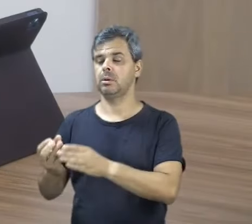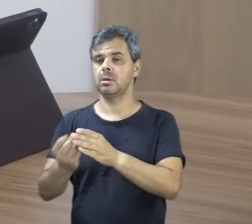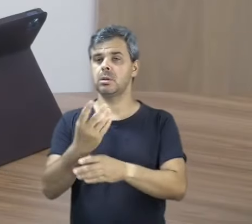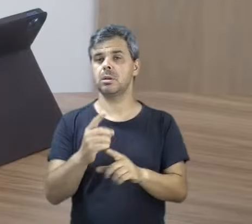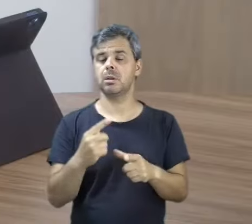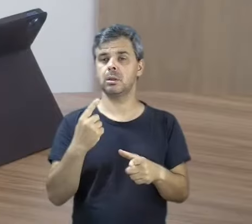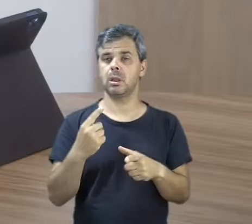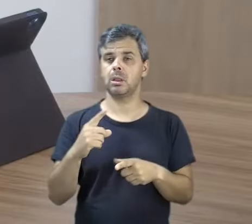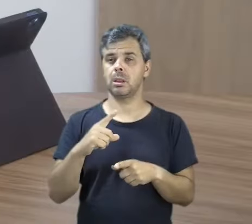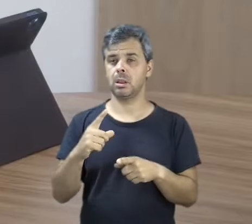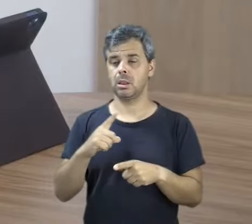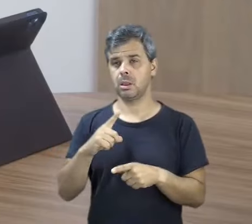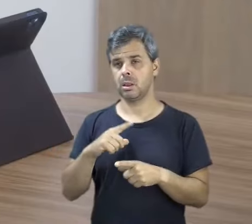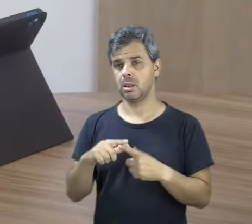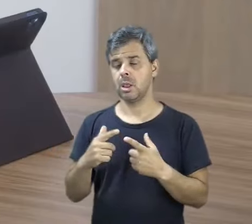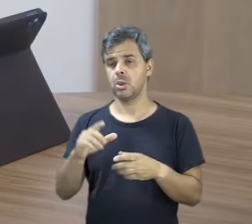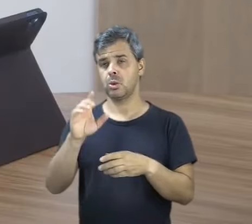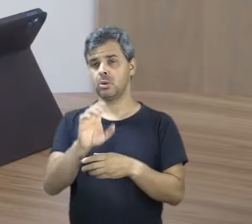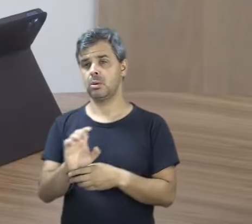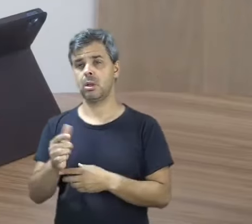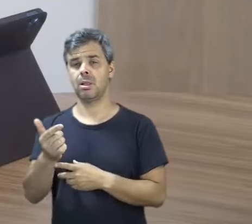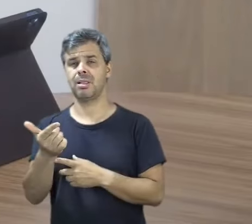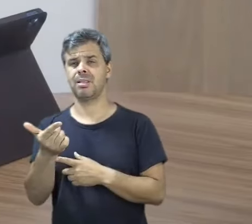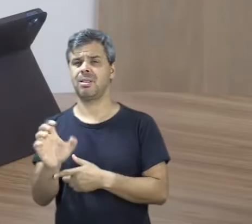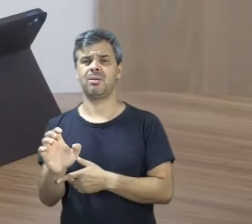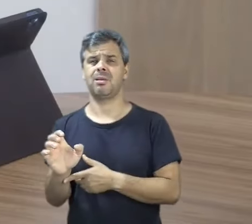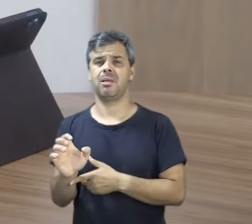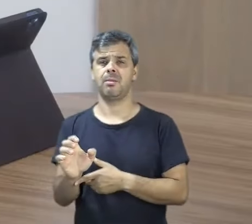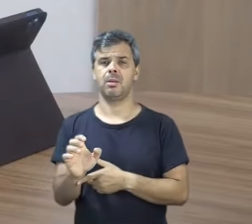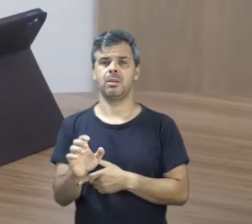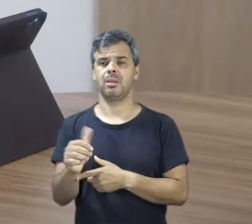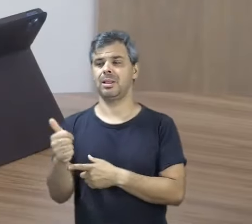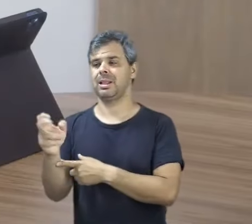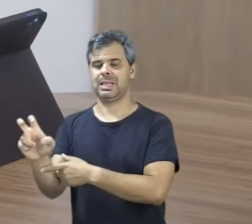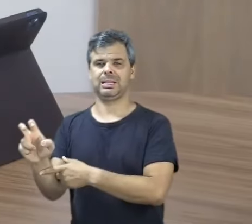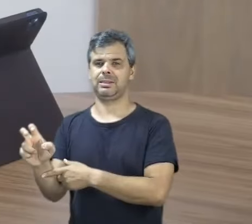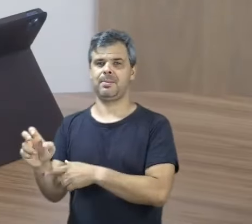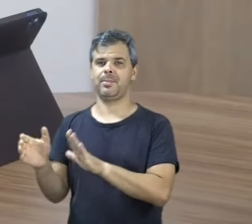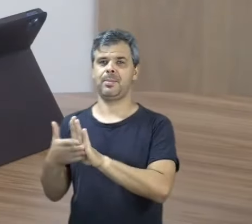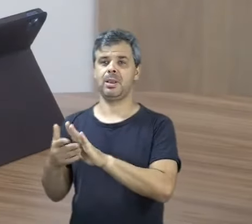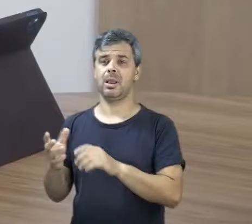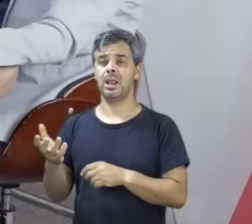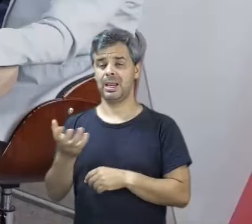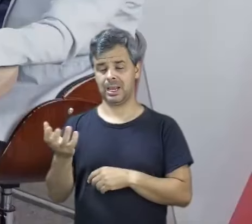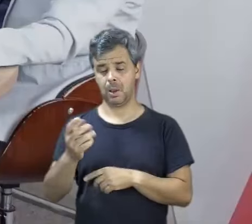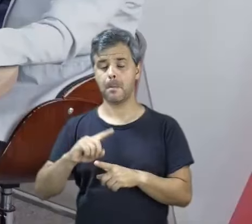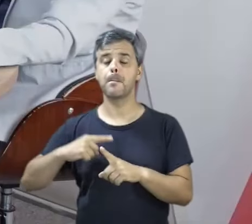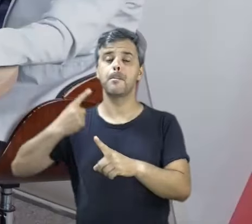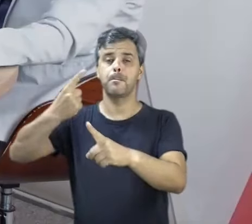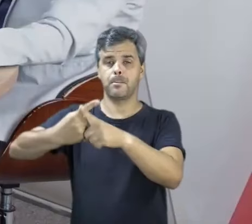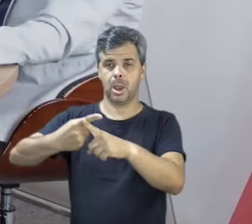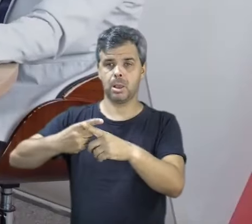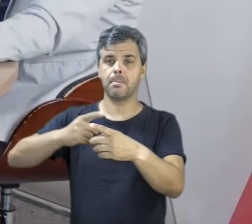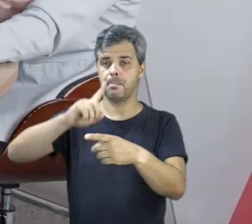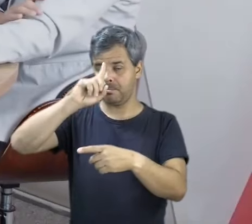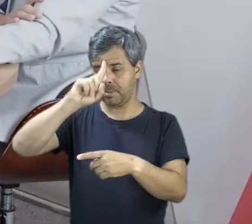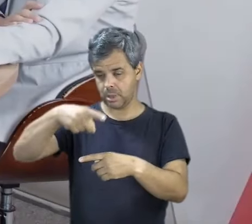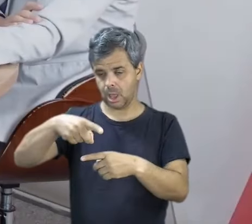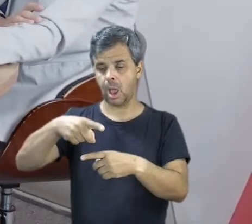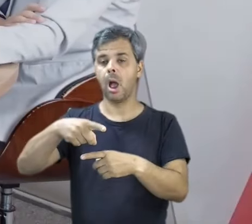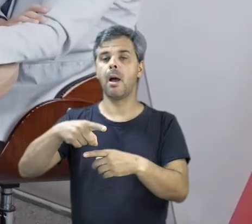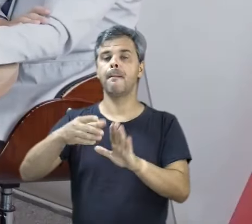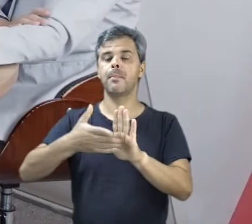processo, até porque os estados não queriam só enviar 15, eles queriam, a gente estava chamando